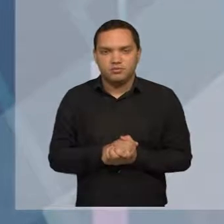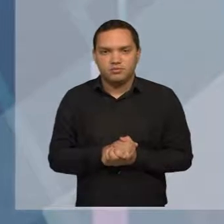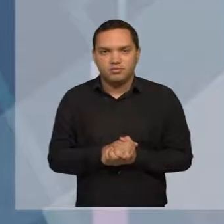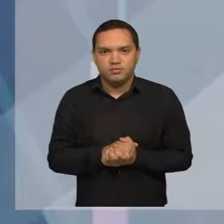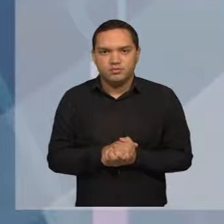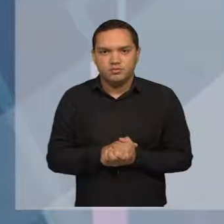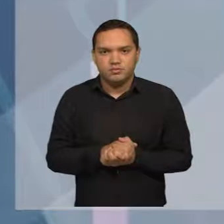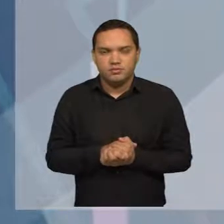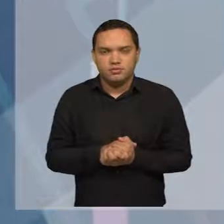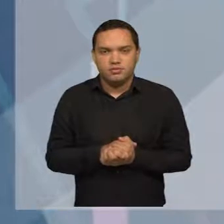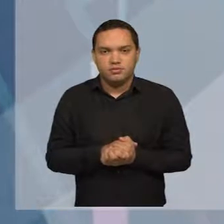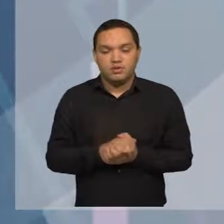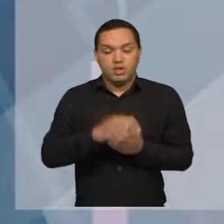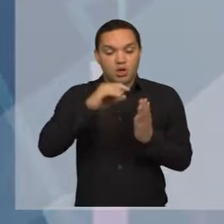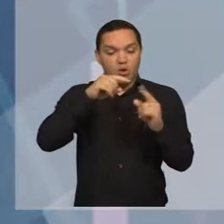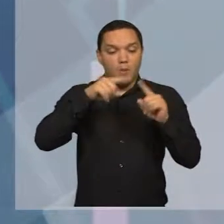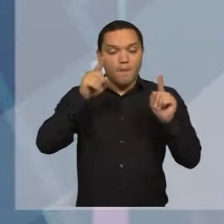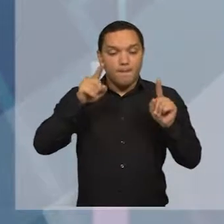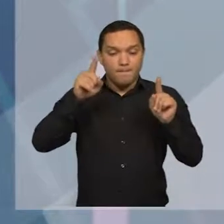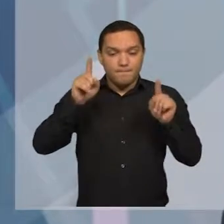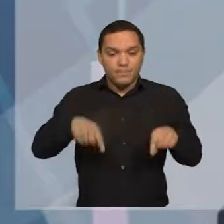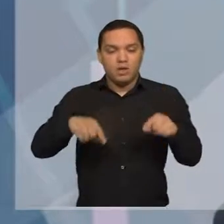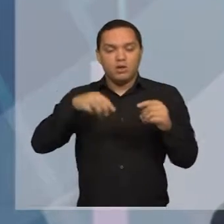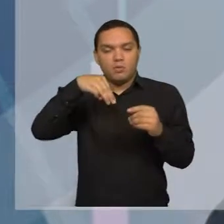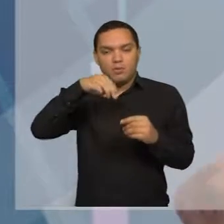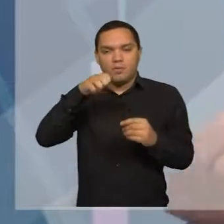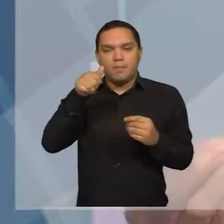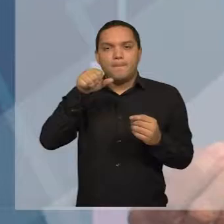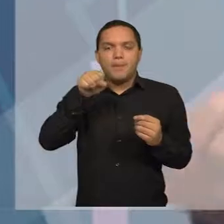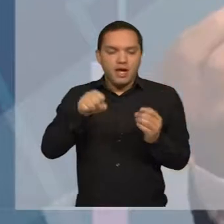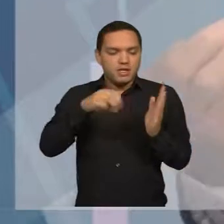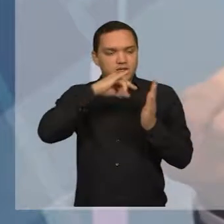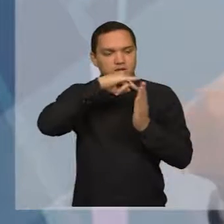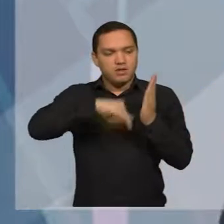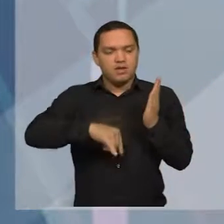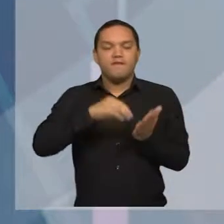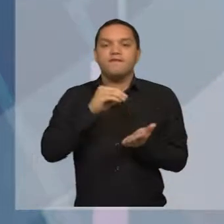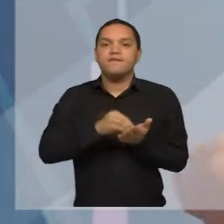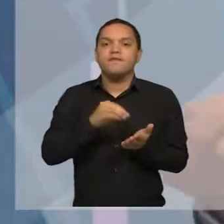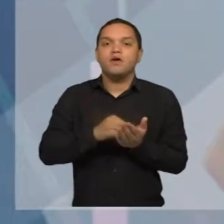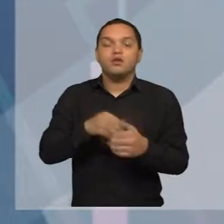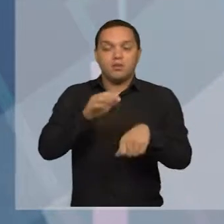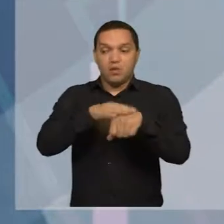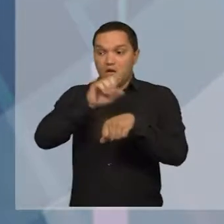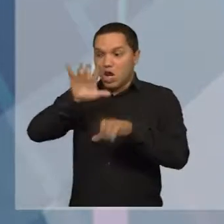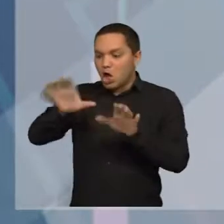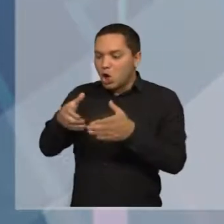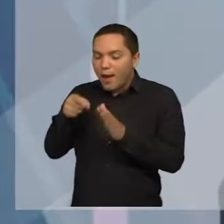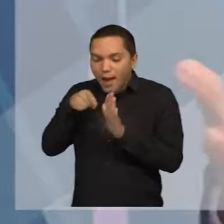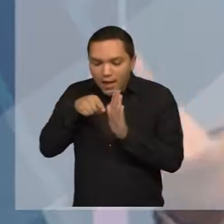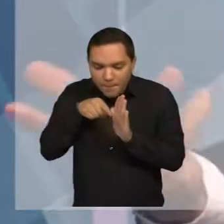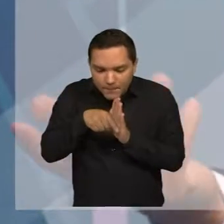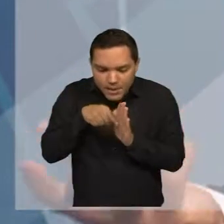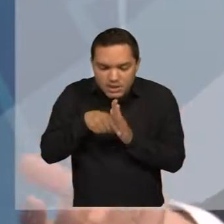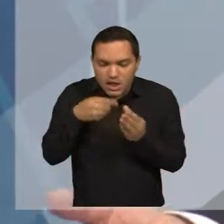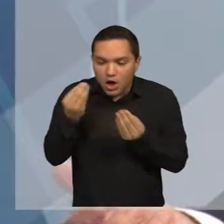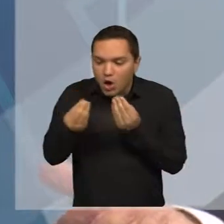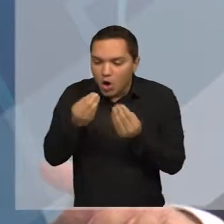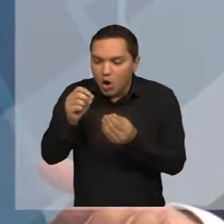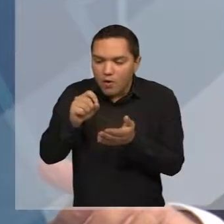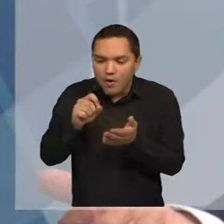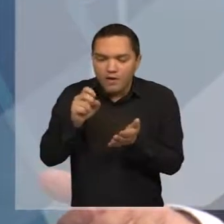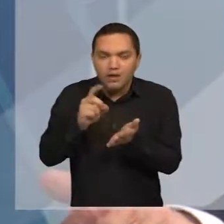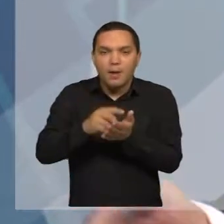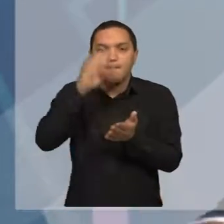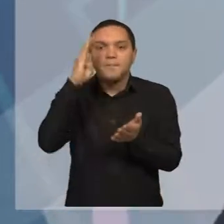plano de metas não diz nada em relação a isso. Falta a eles um diagnóstico da própria situação. Eles não conhecem a própria realidade